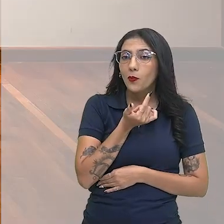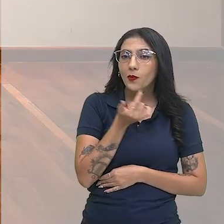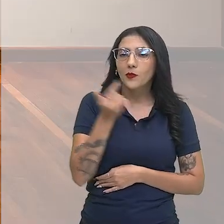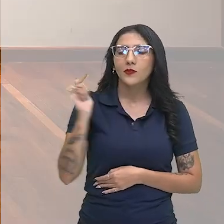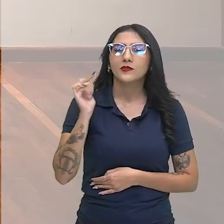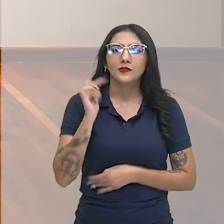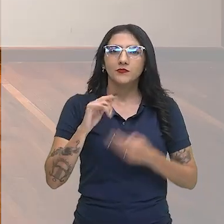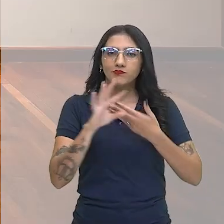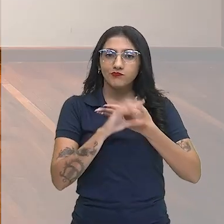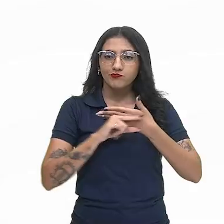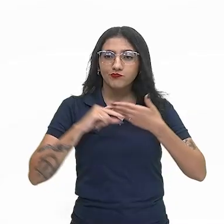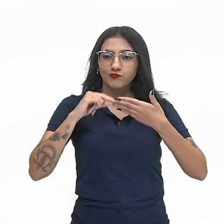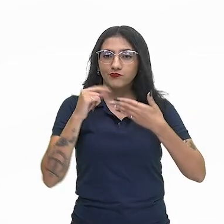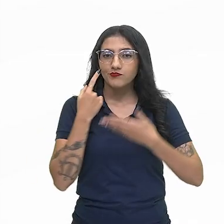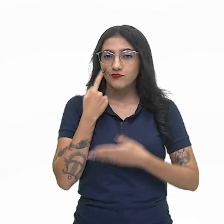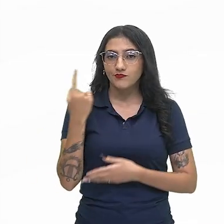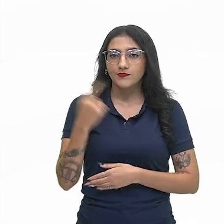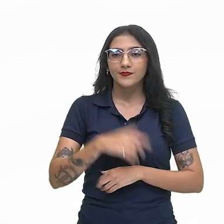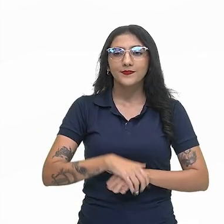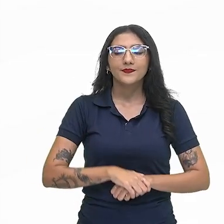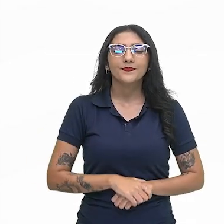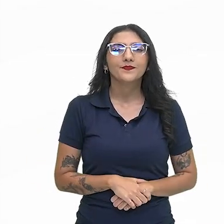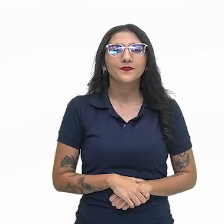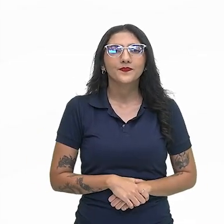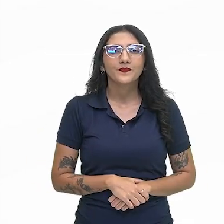suas teorias e conceitos. Vamos lá?